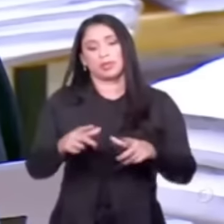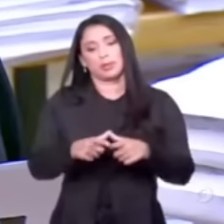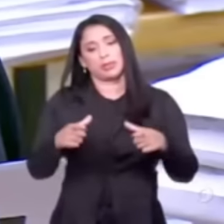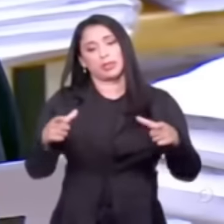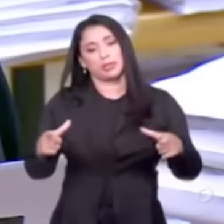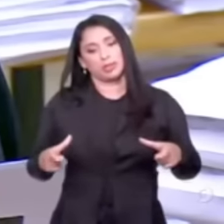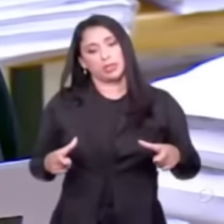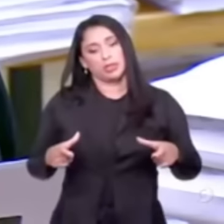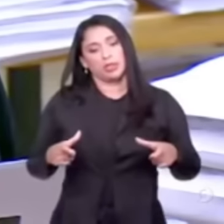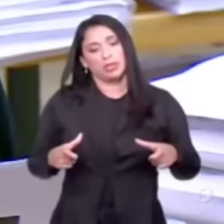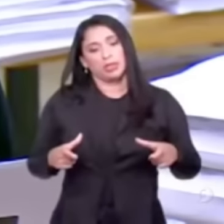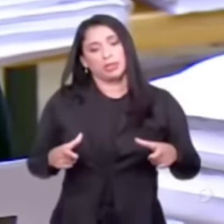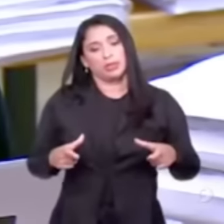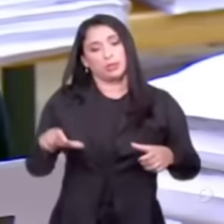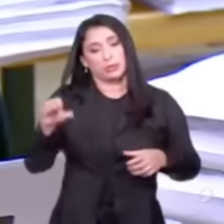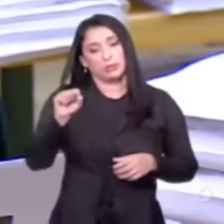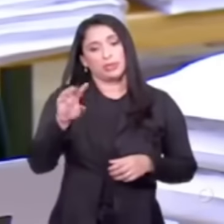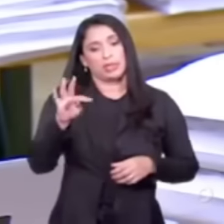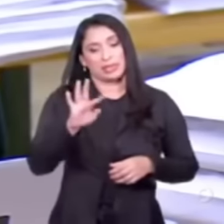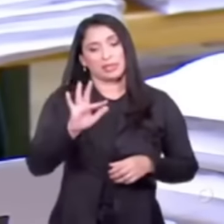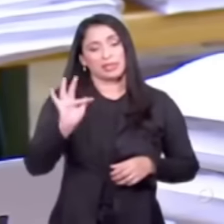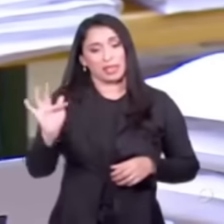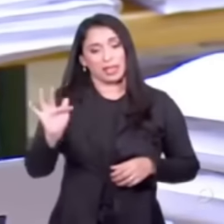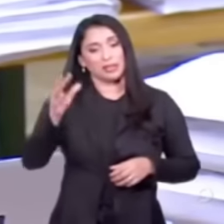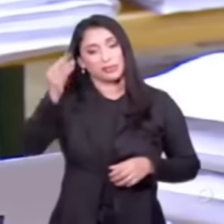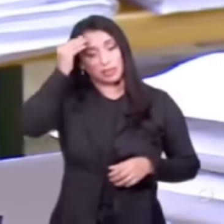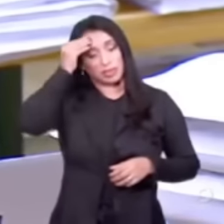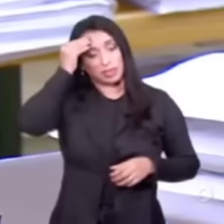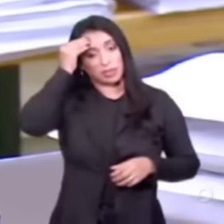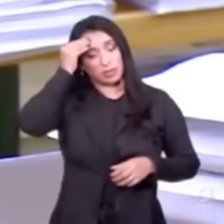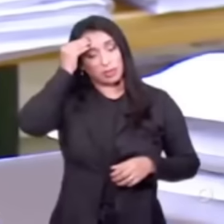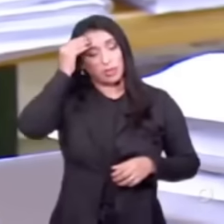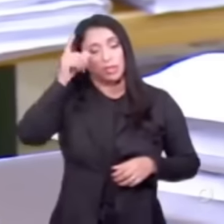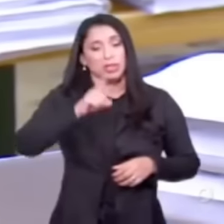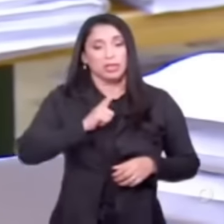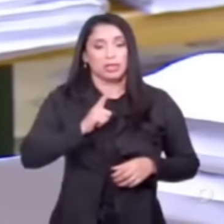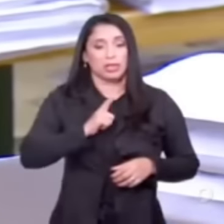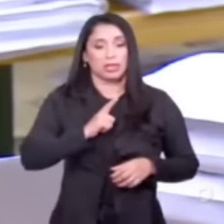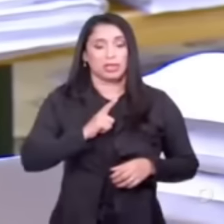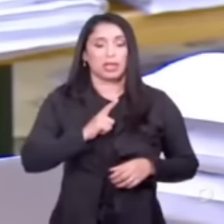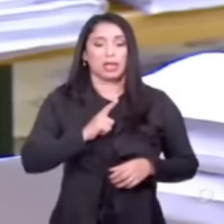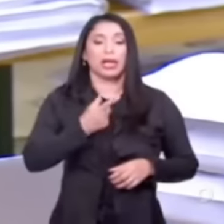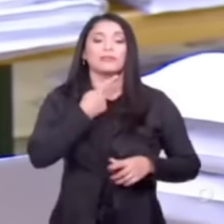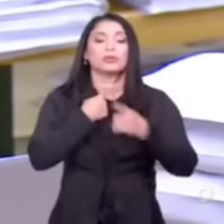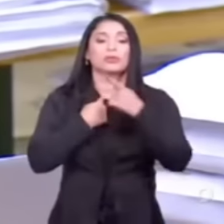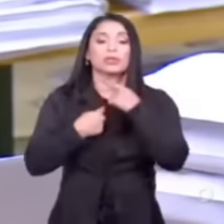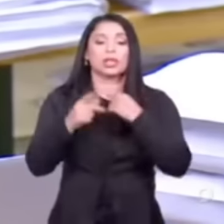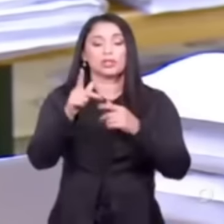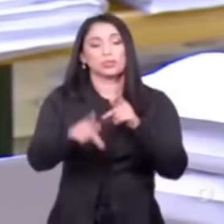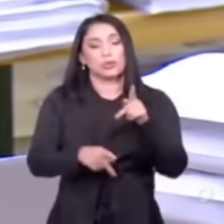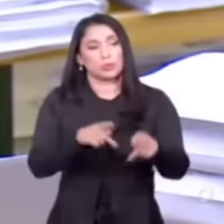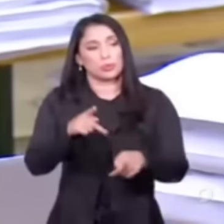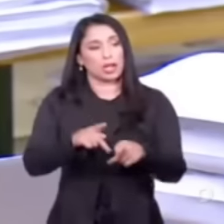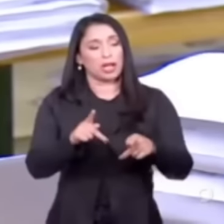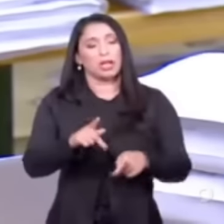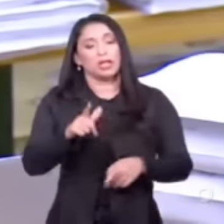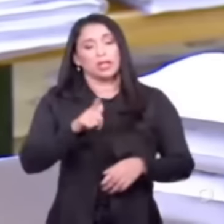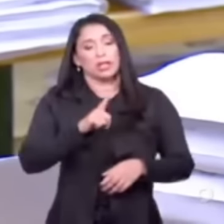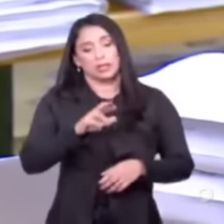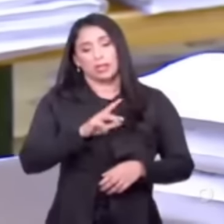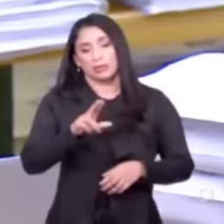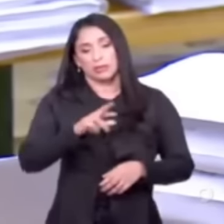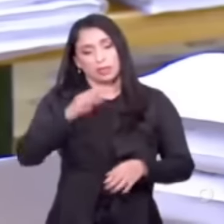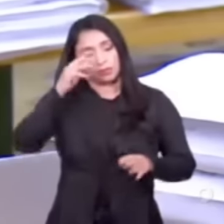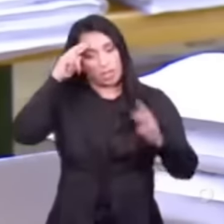formada. O Supremo, por maioria, entendeu que houve desrespeito à soberania popular, que houve desrespeito ao sistema